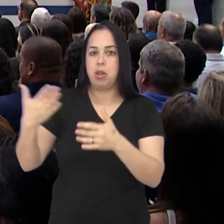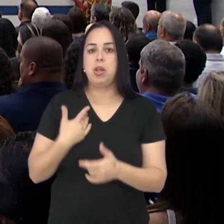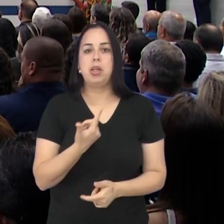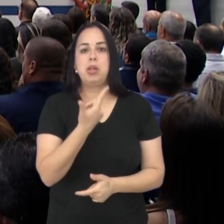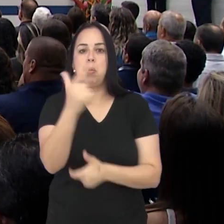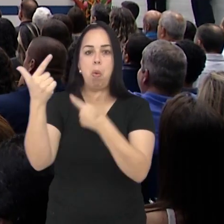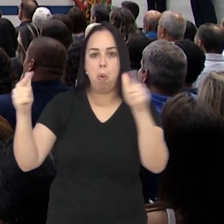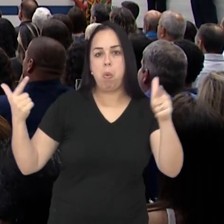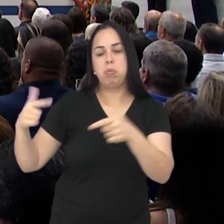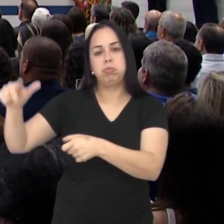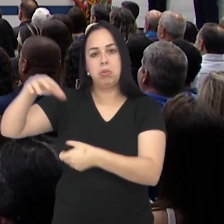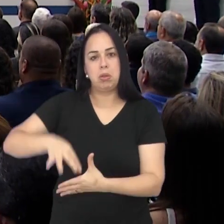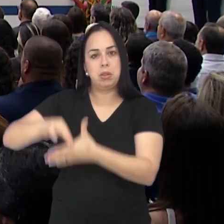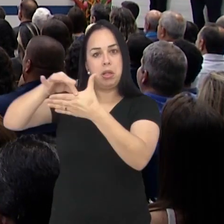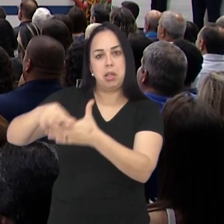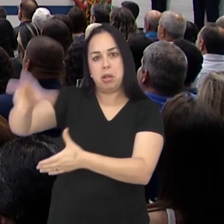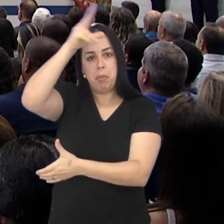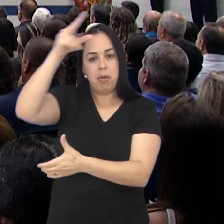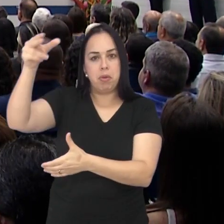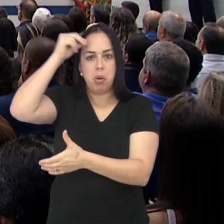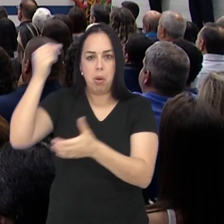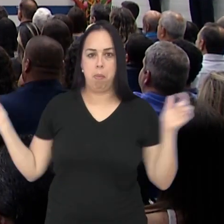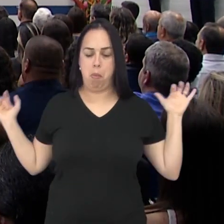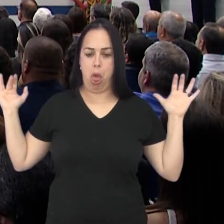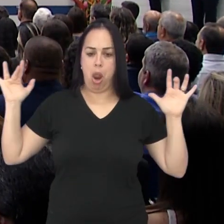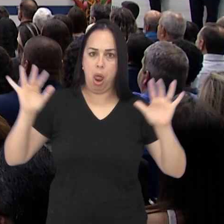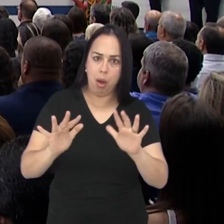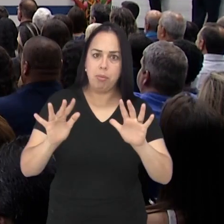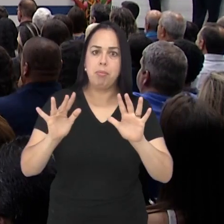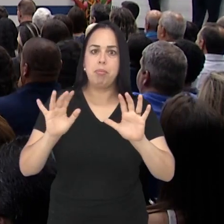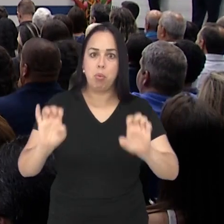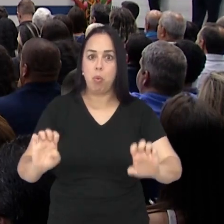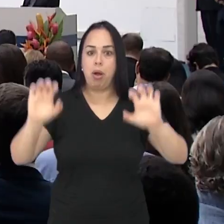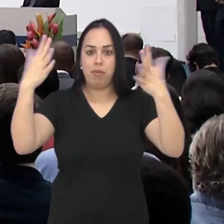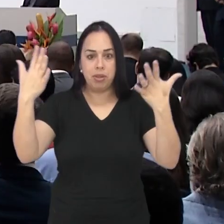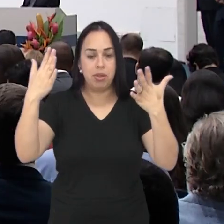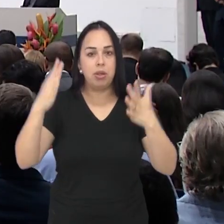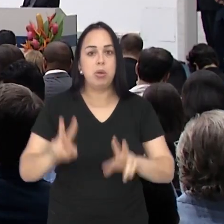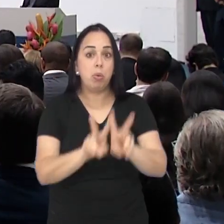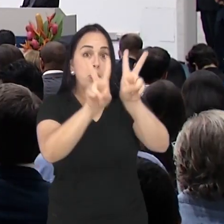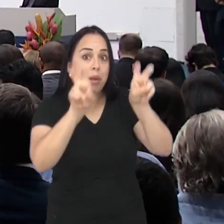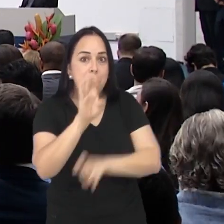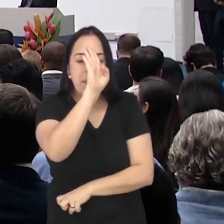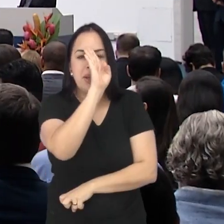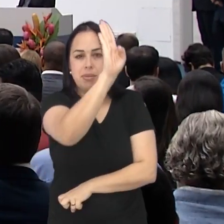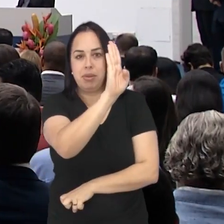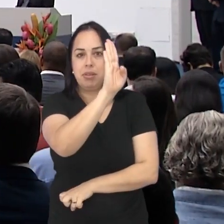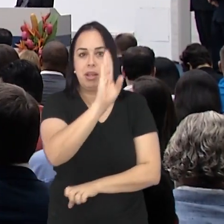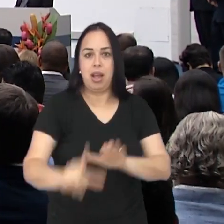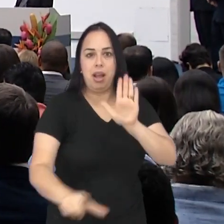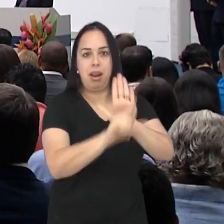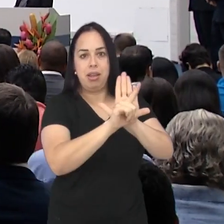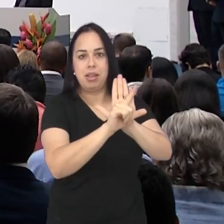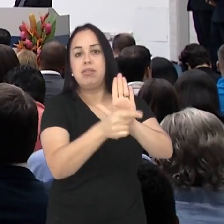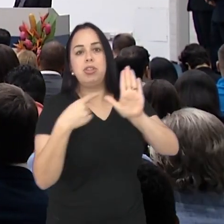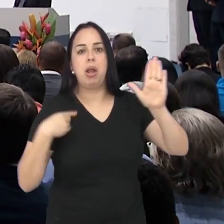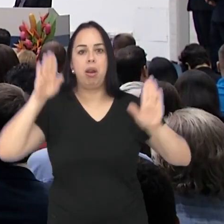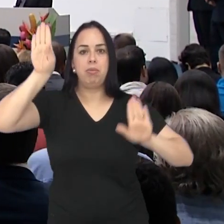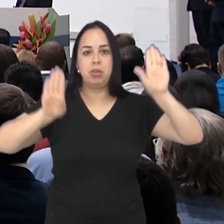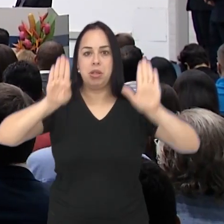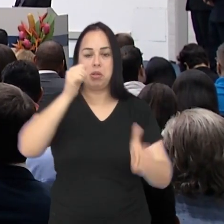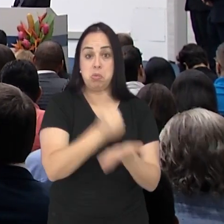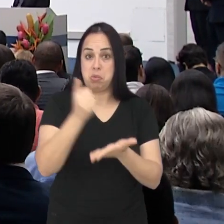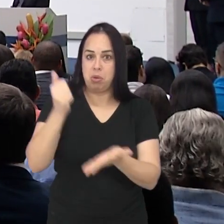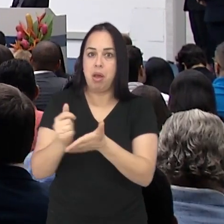recebeu autoridades de diversas cidades do estado de São Paulo para o encontro. Um dos principais assuntos do debate foi a nova Lei